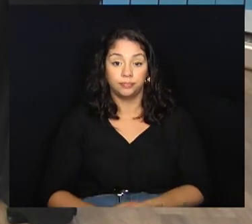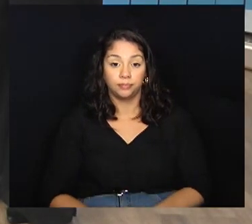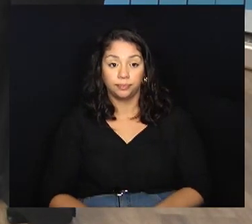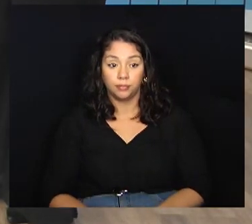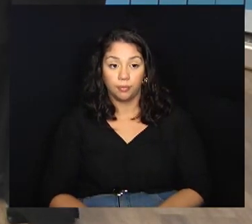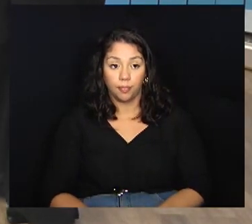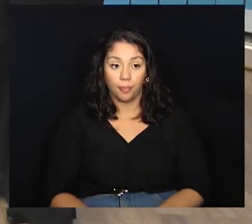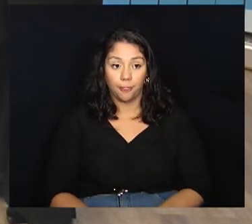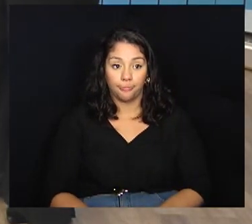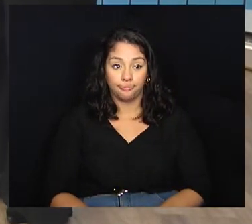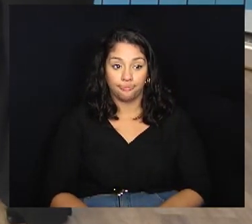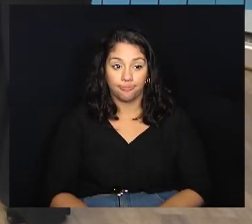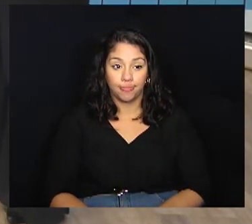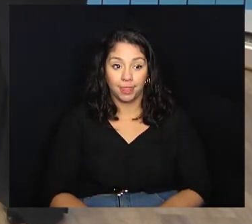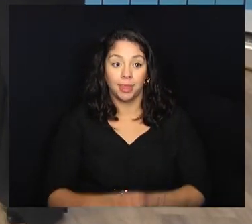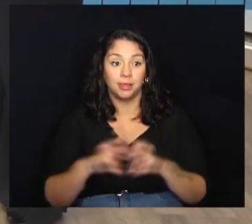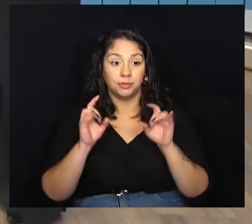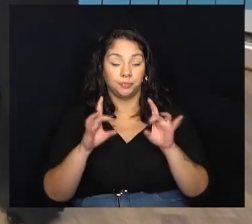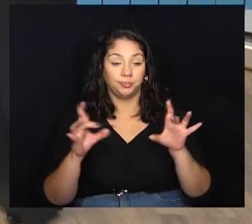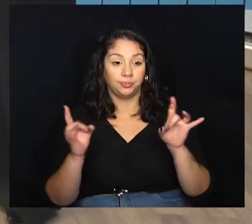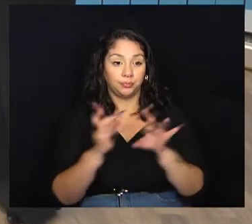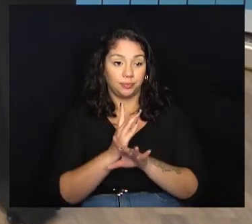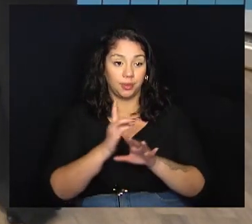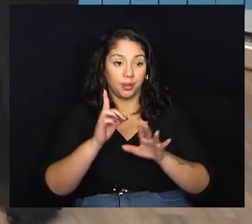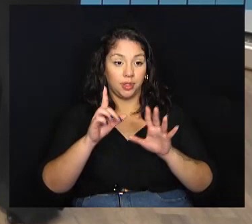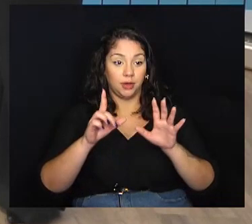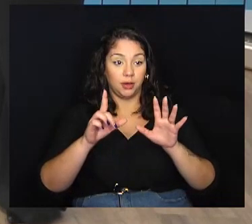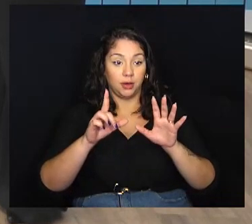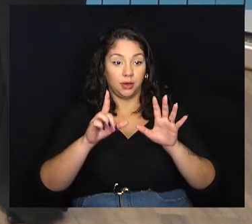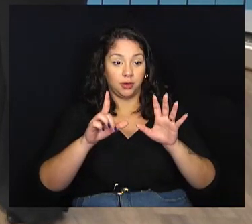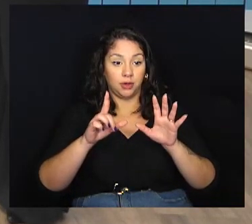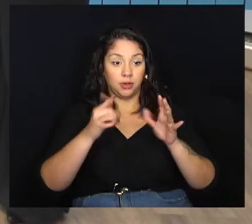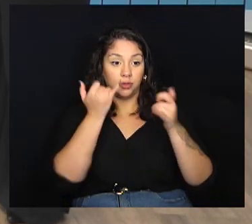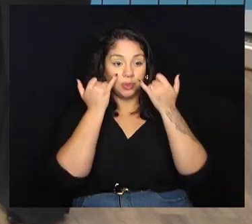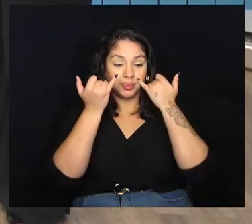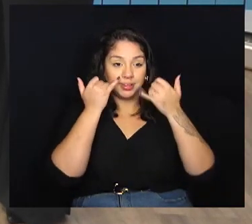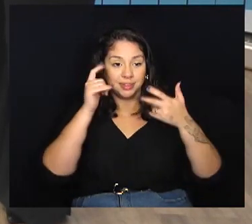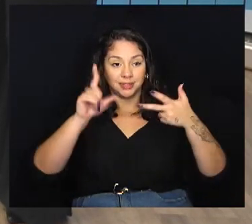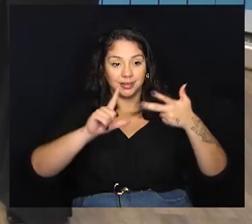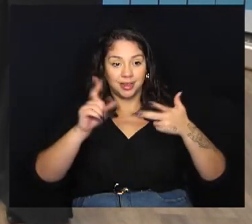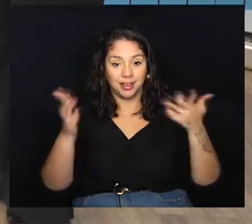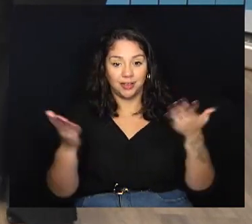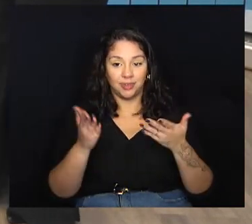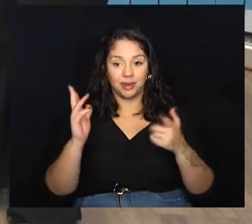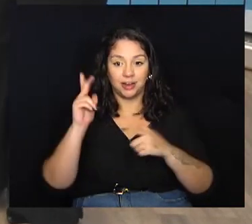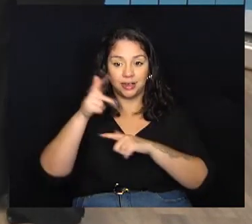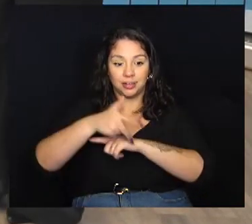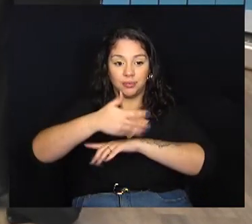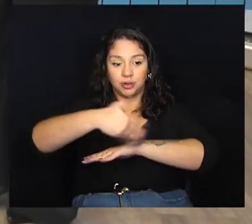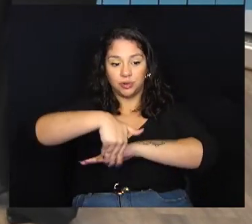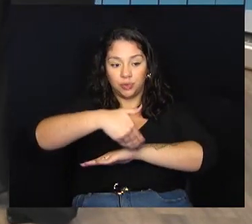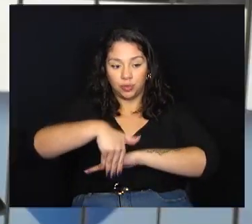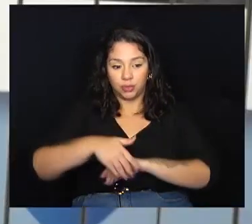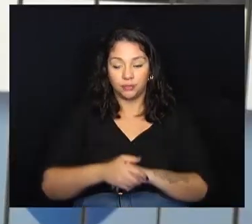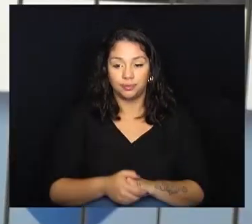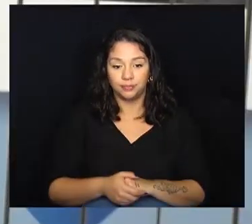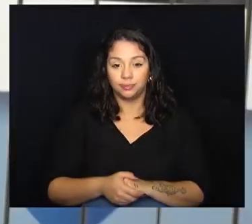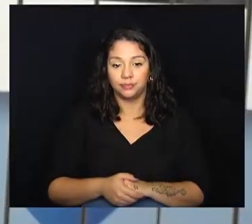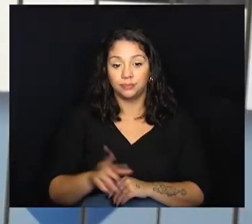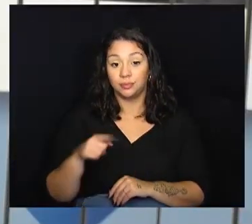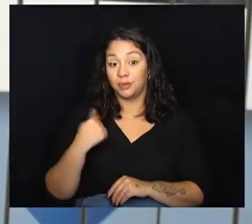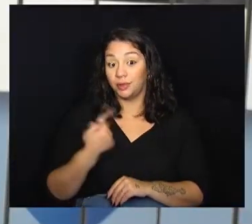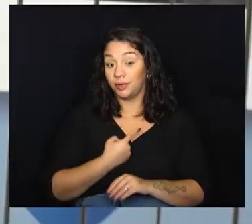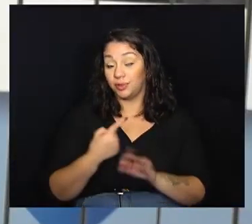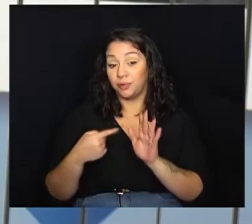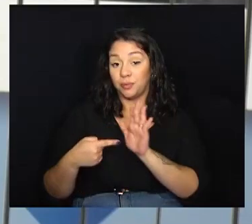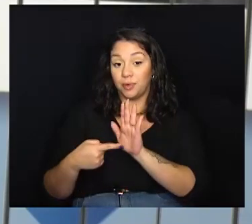E para encerrarmos as notícias do Legislativo, é hora de Câmara nas Ruas. É justamente quando a gente mostra aqui